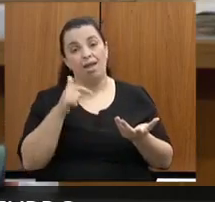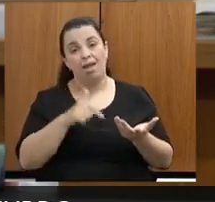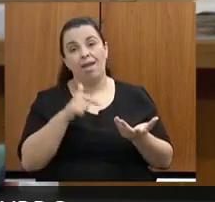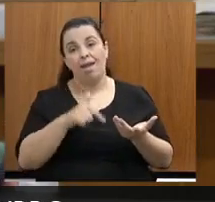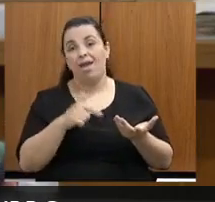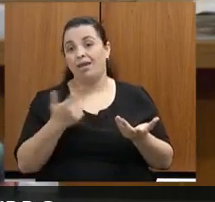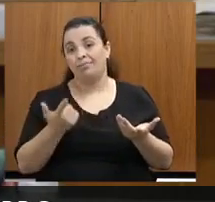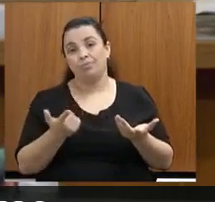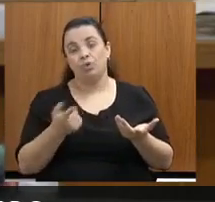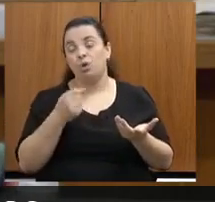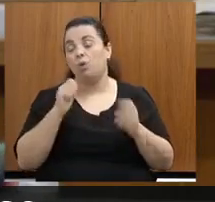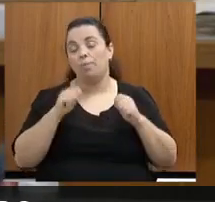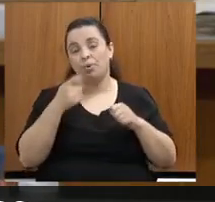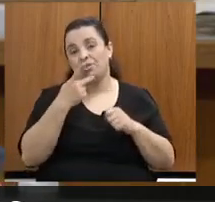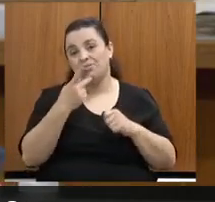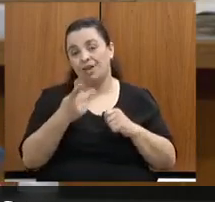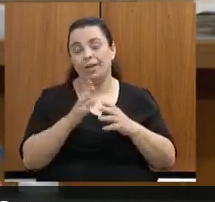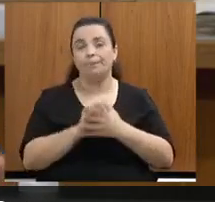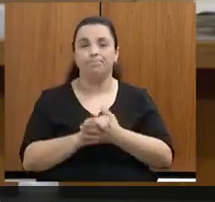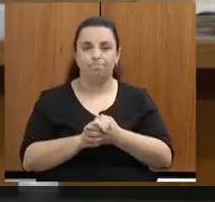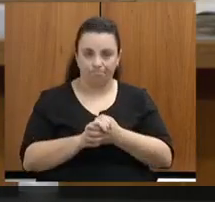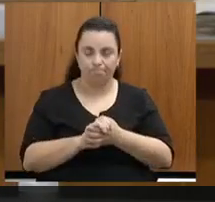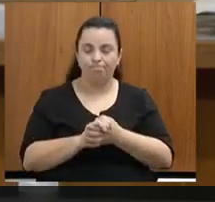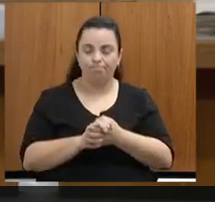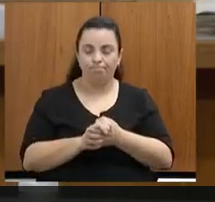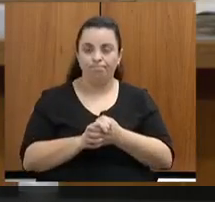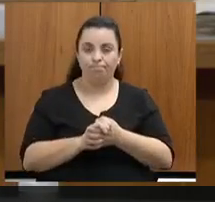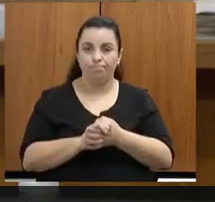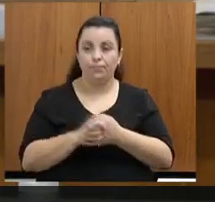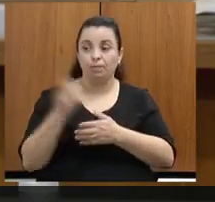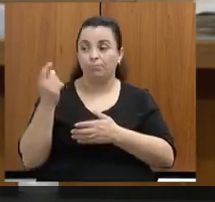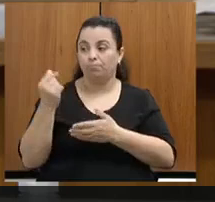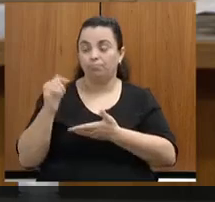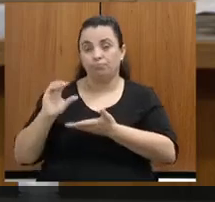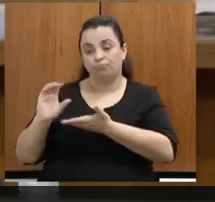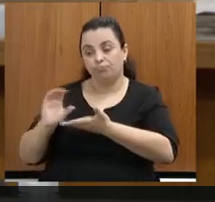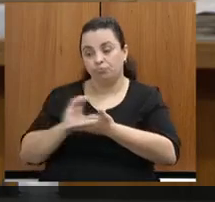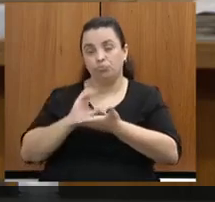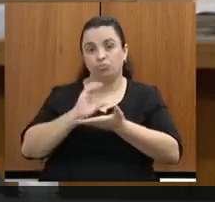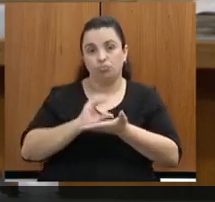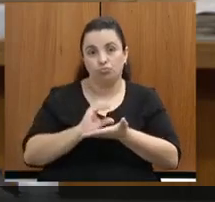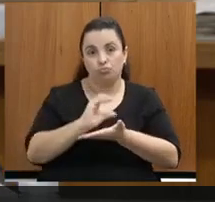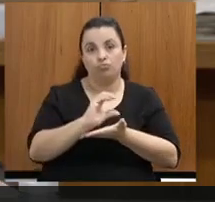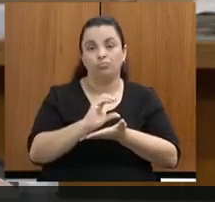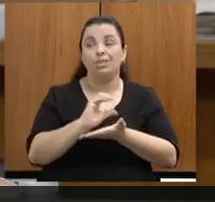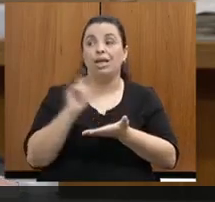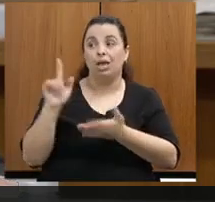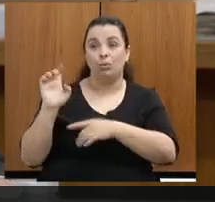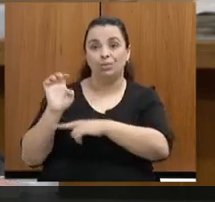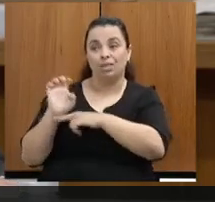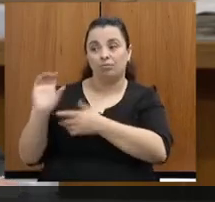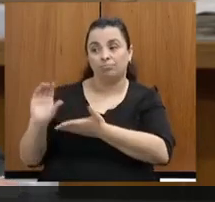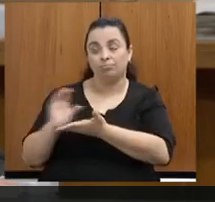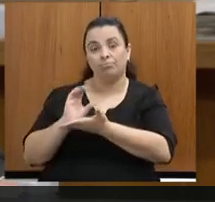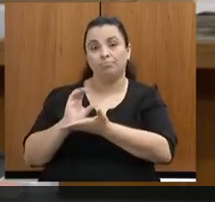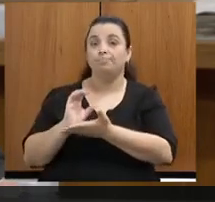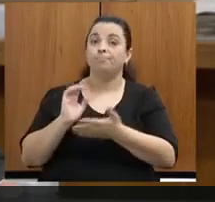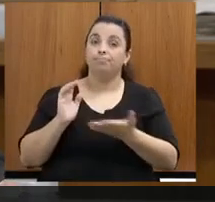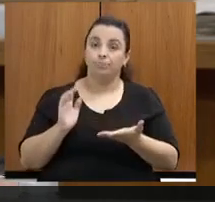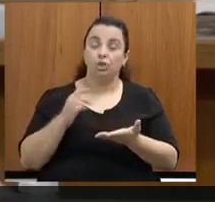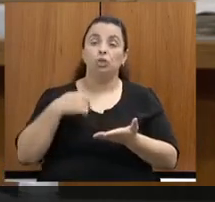me cabe fazer sobre investimentos é do estado tem